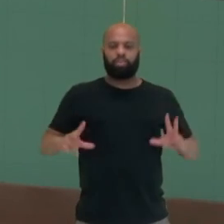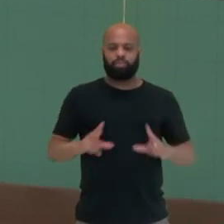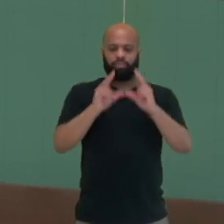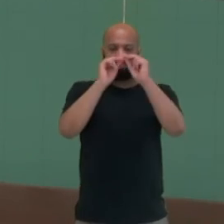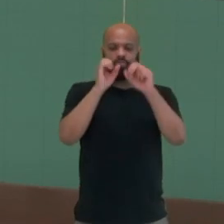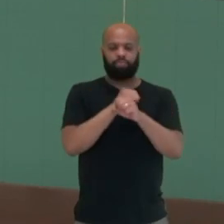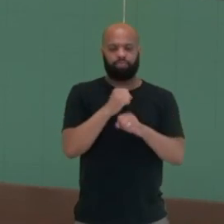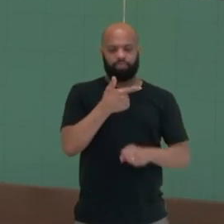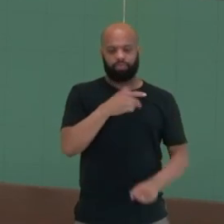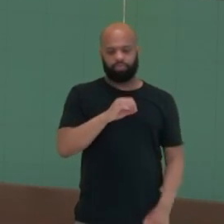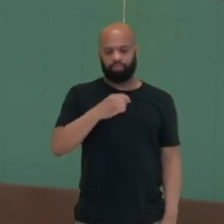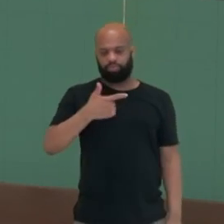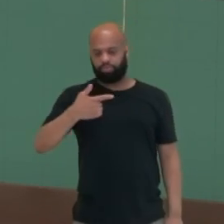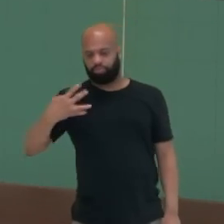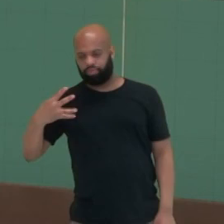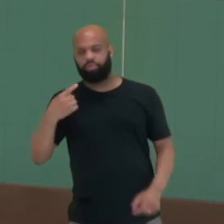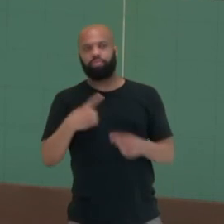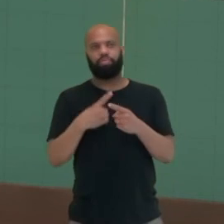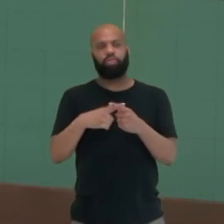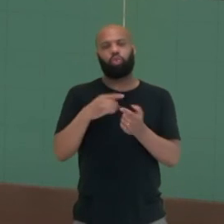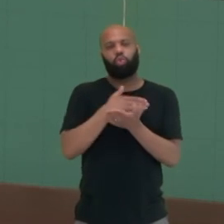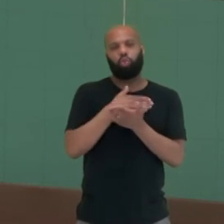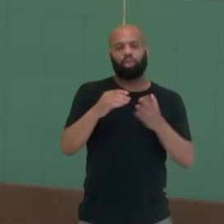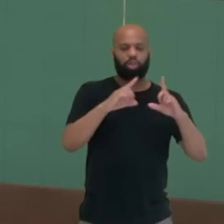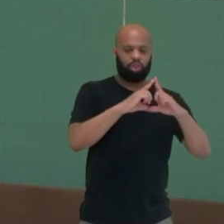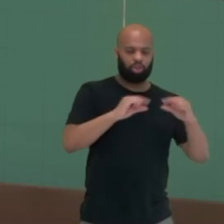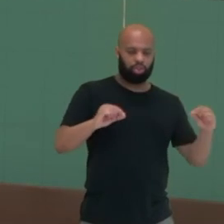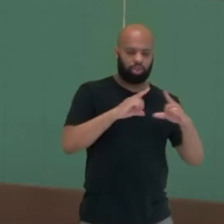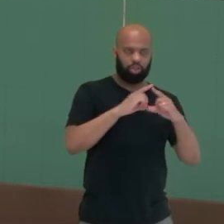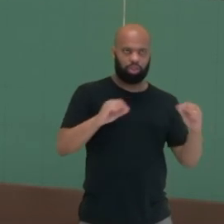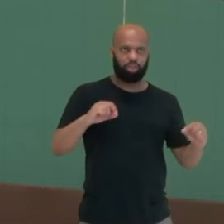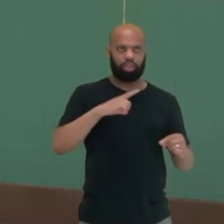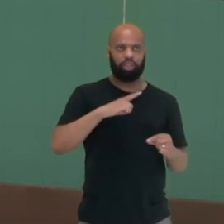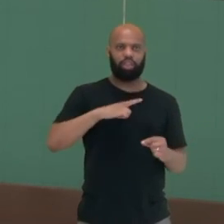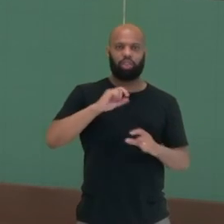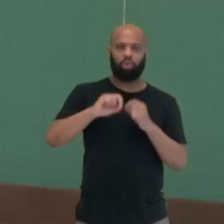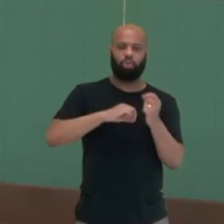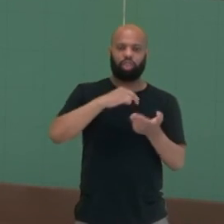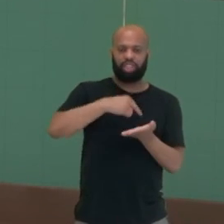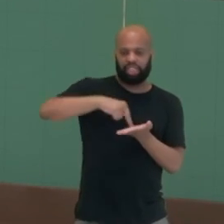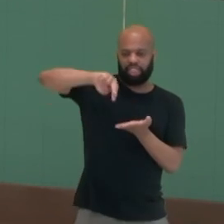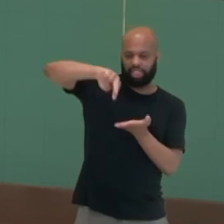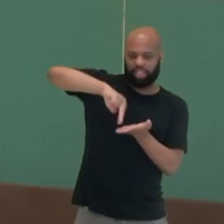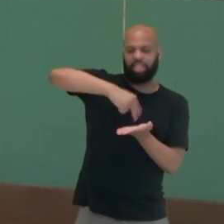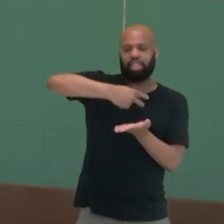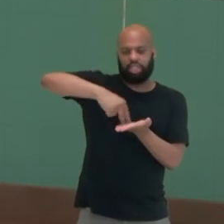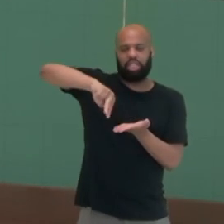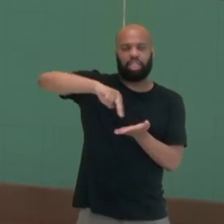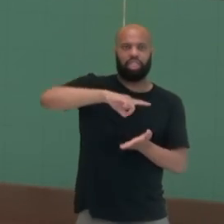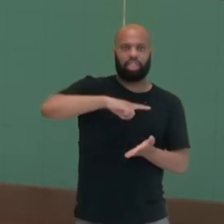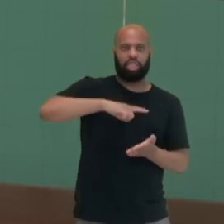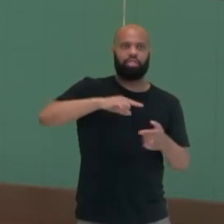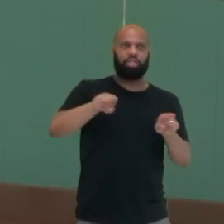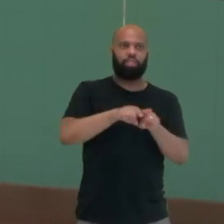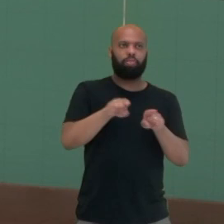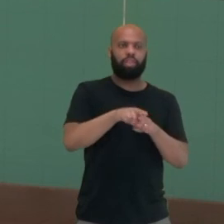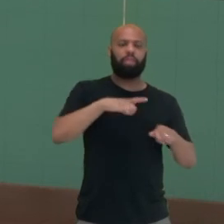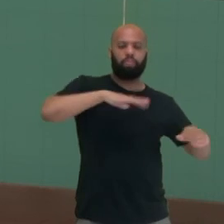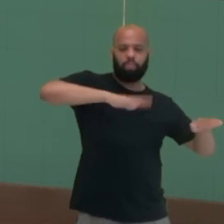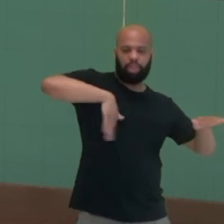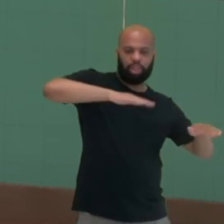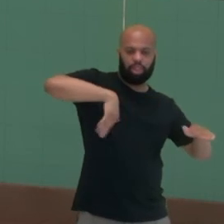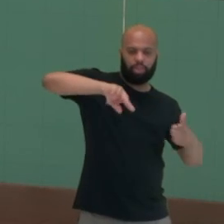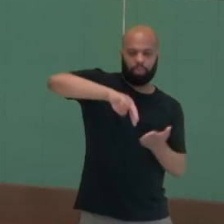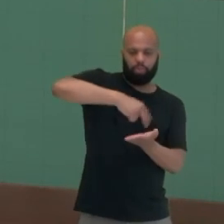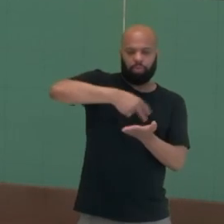2024. Vocês sabem que foi inserido no Japão, né? O surf, o skate, que foram modalidades que para nós brasileiros foi